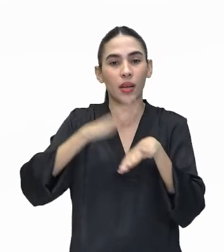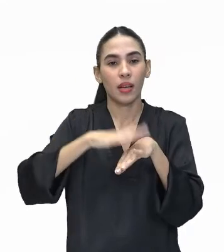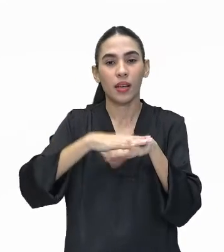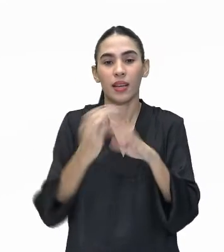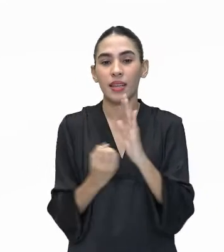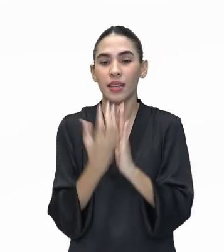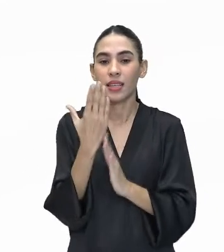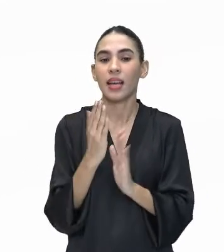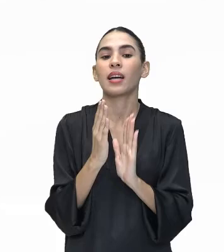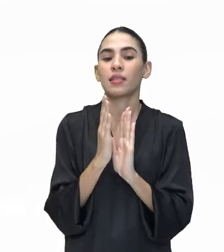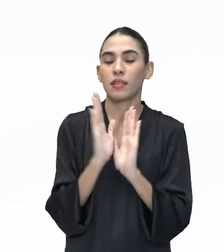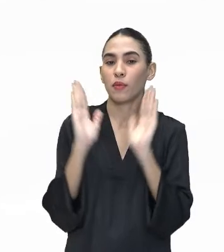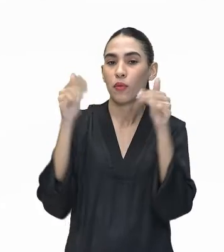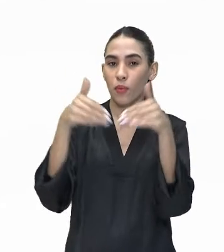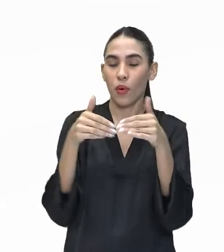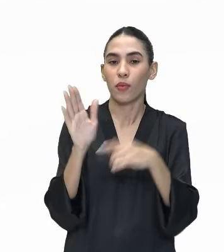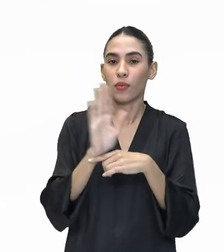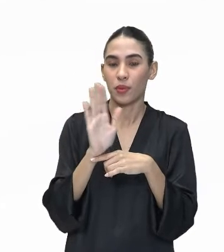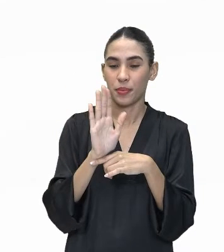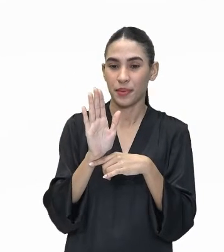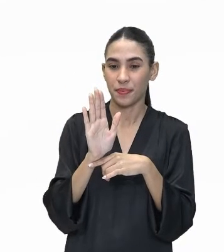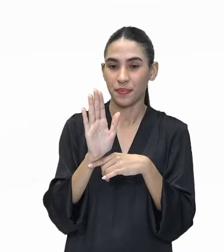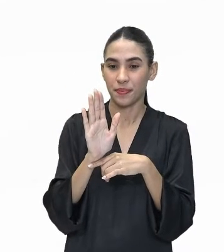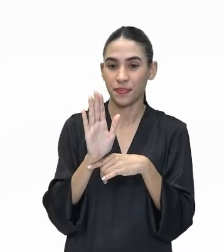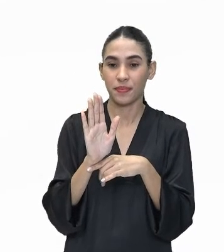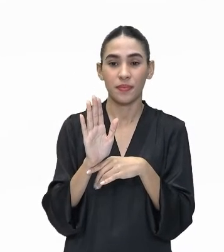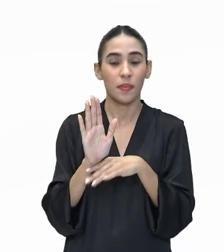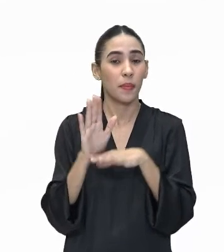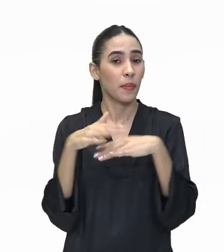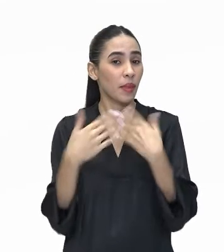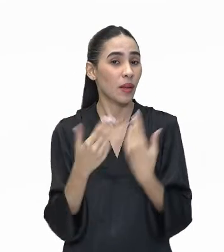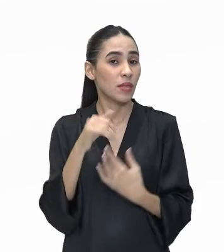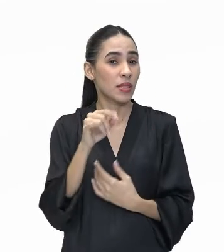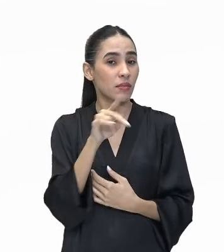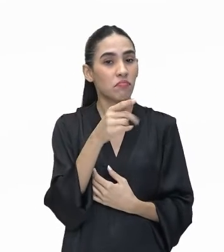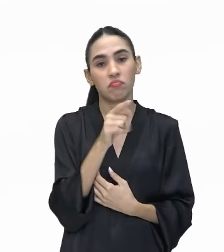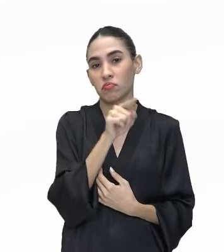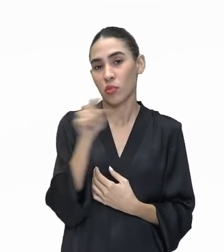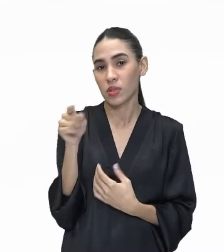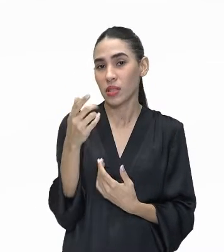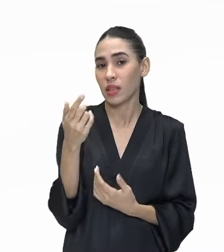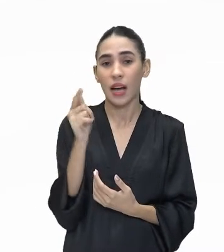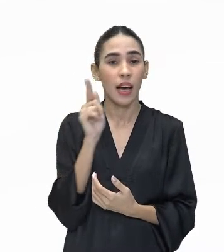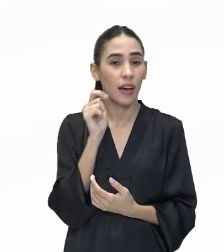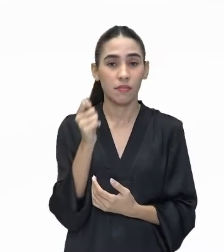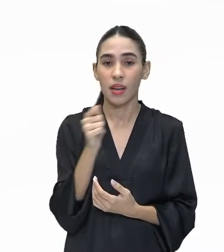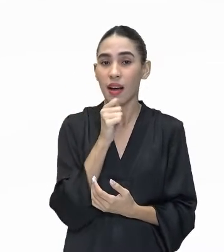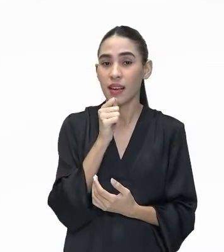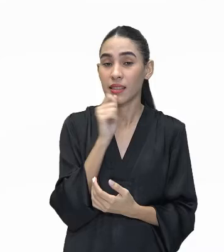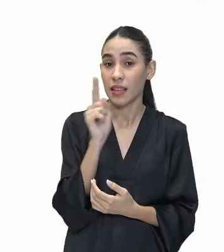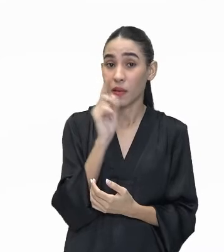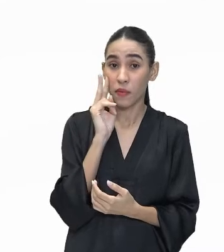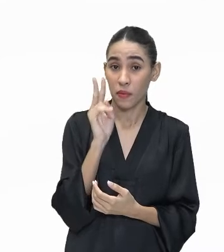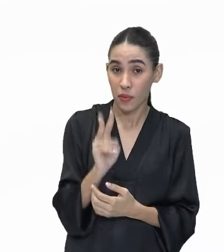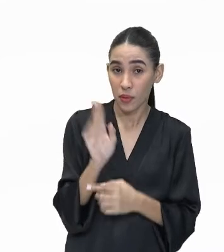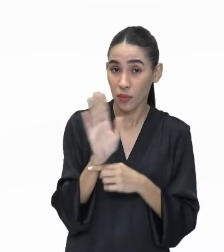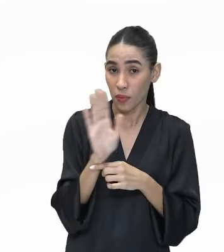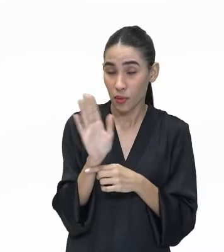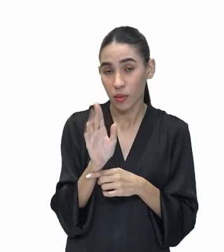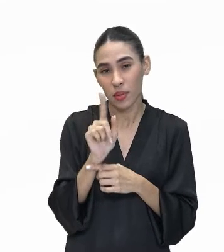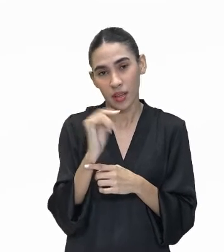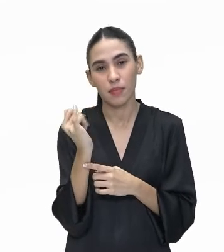a produção do filme. Então, quem não assistiu esse filme, é importante